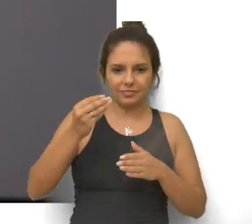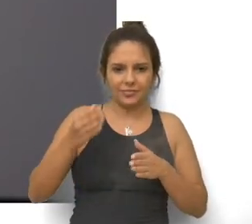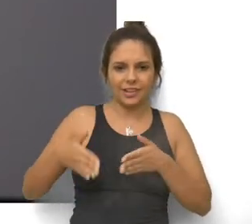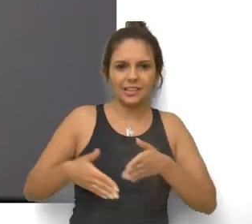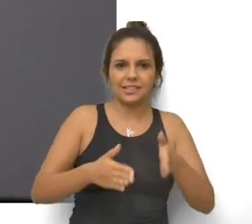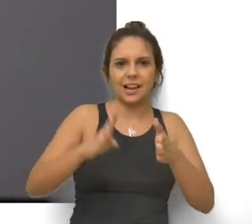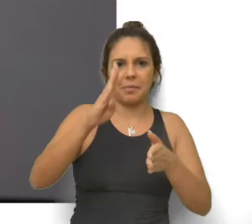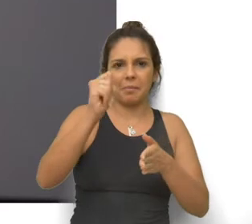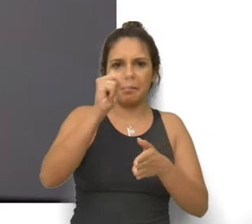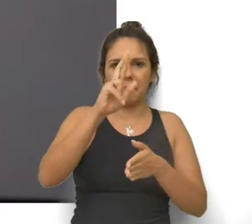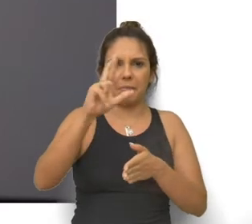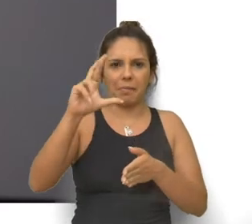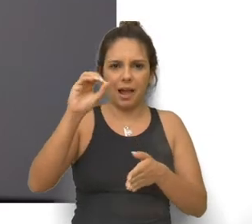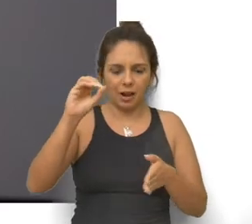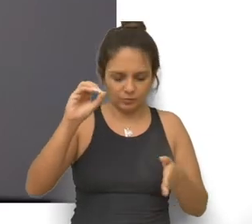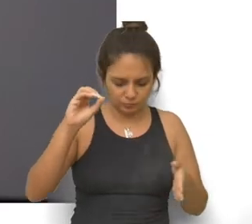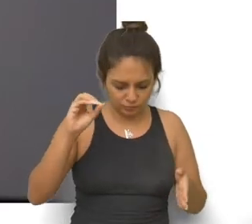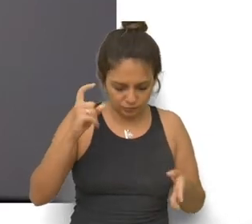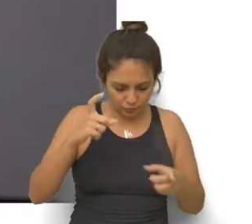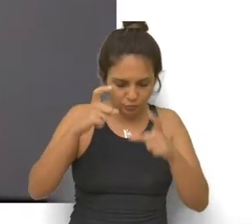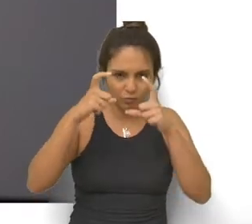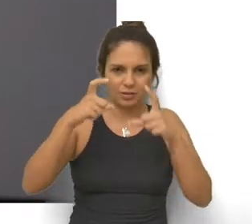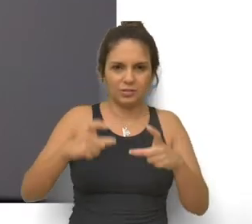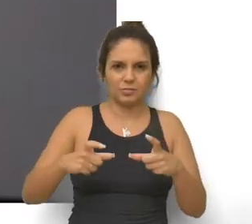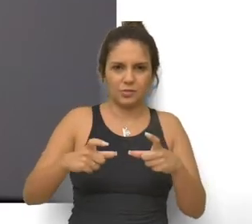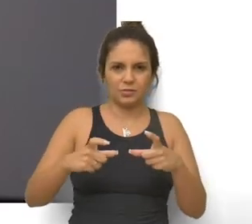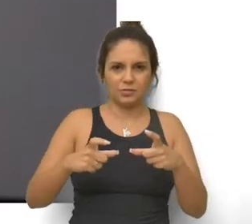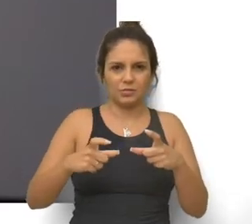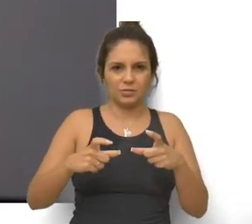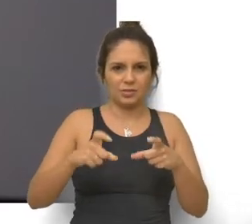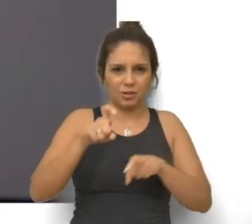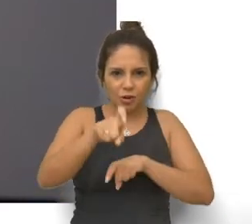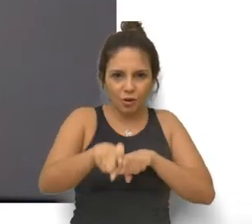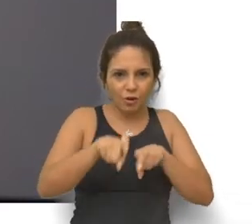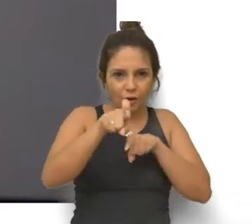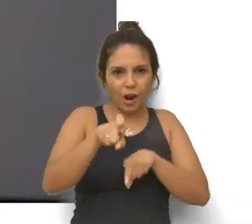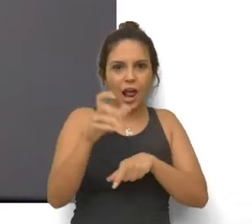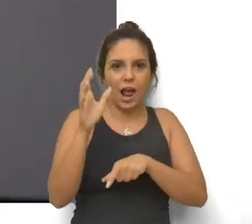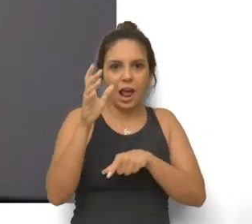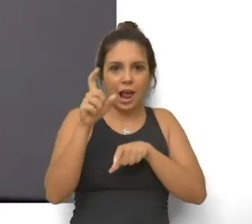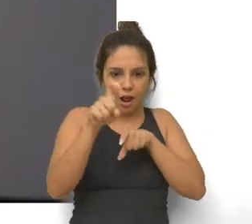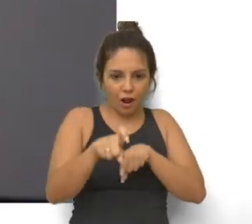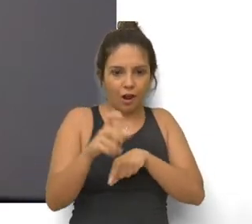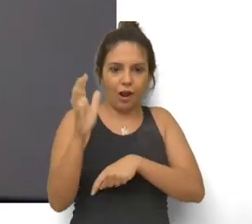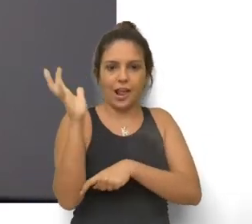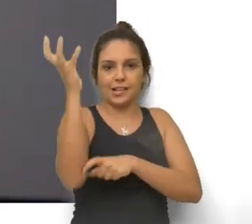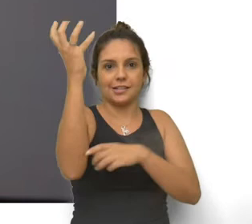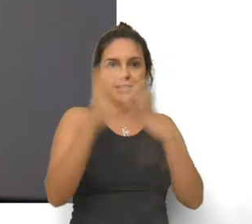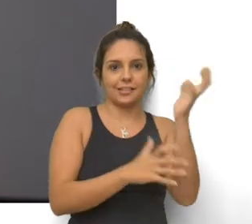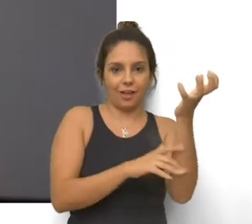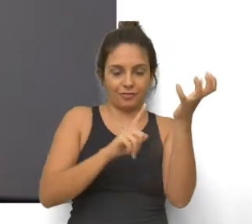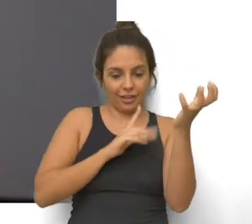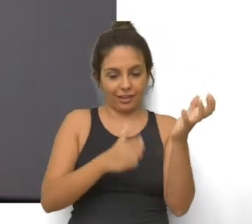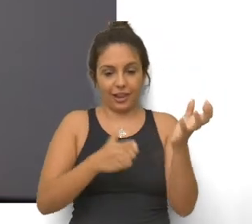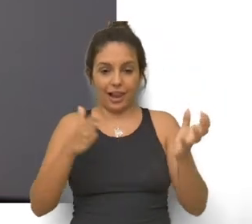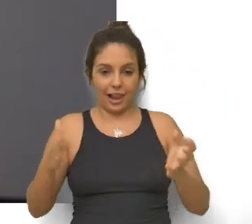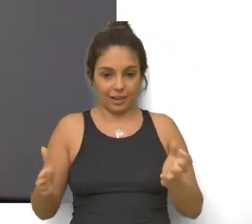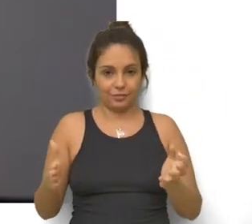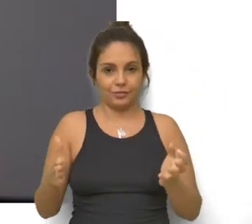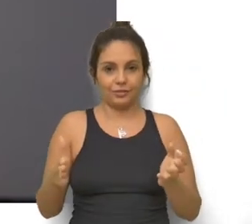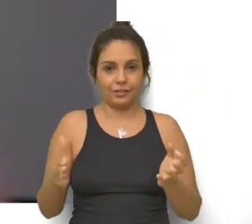de barro, né? Era um lugar ermo, rural, uma selva. Ótimo. Então, ao mesmo tempo, tinha esse lado